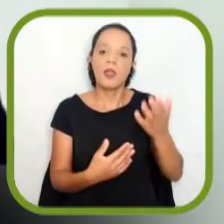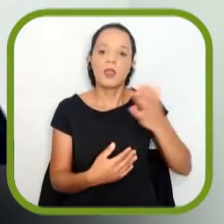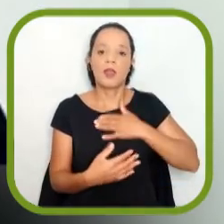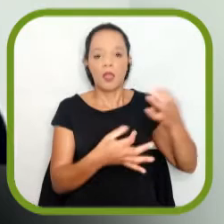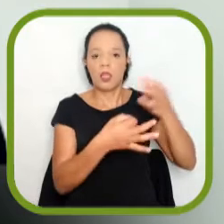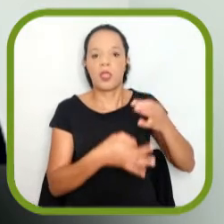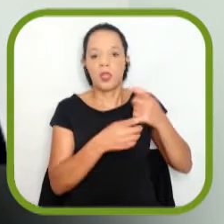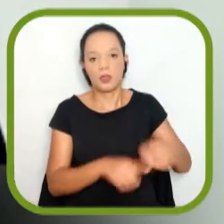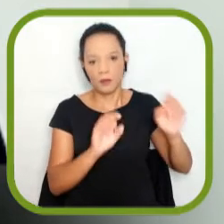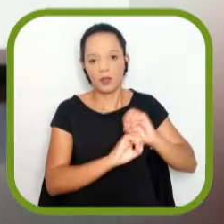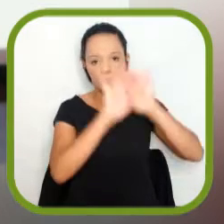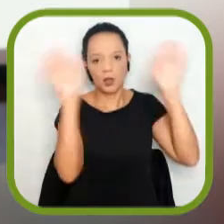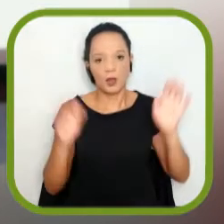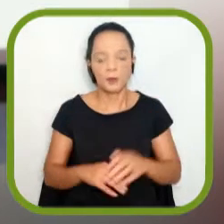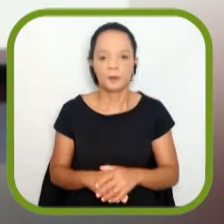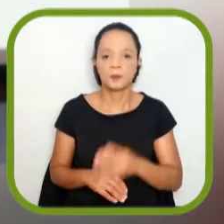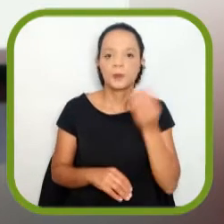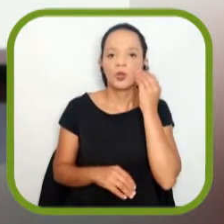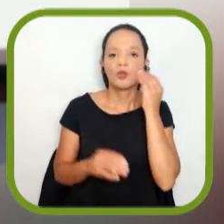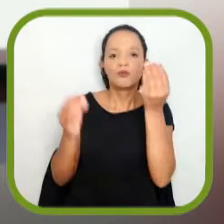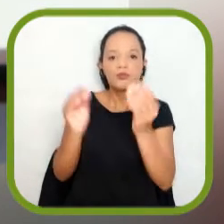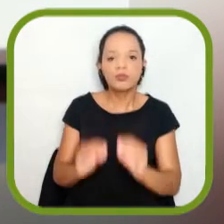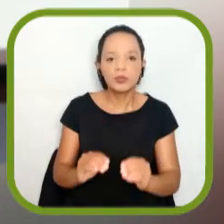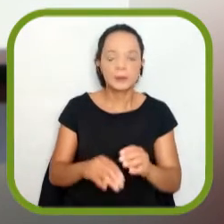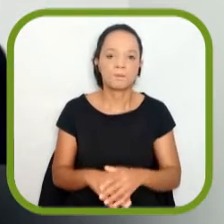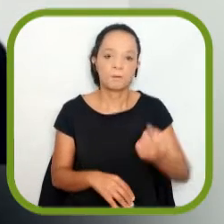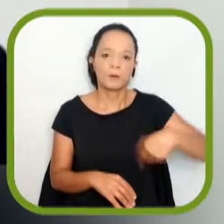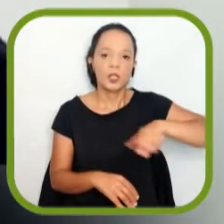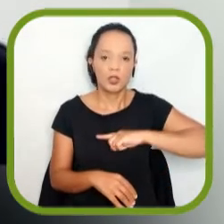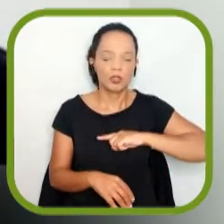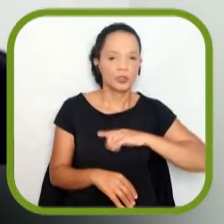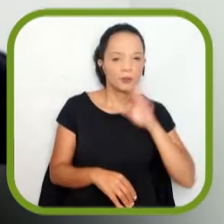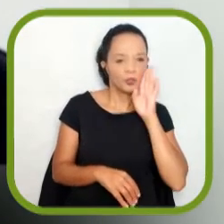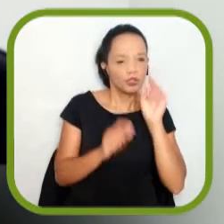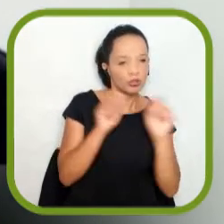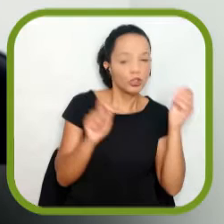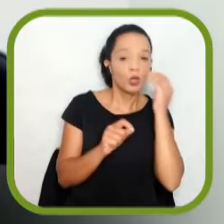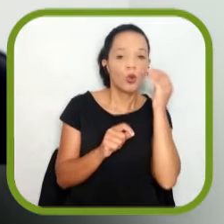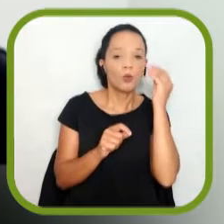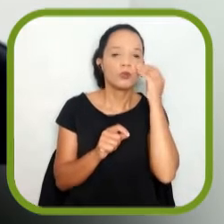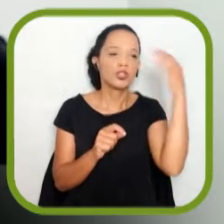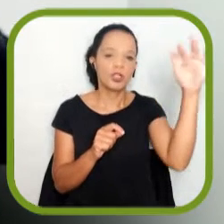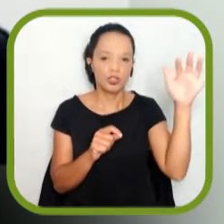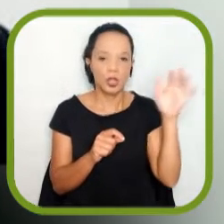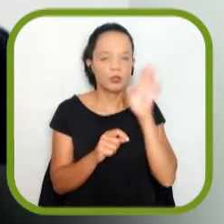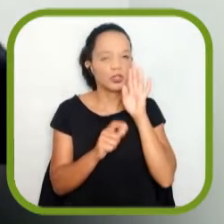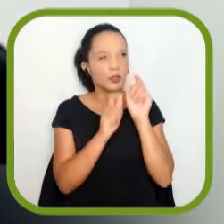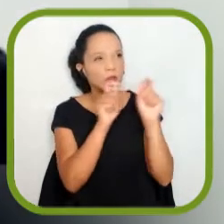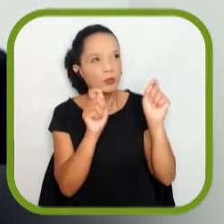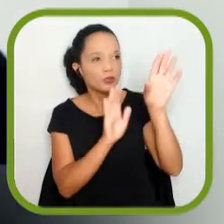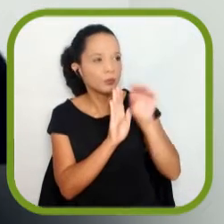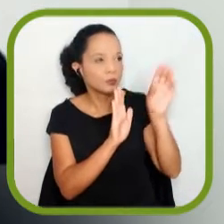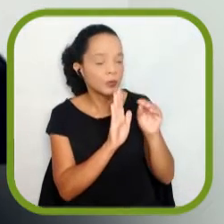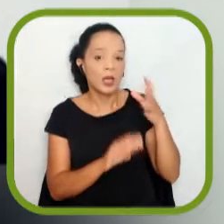um tratamento diferente, é claro. Como é que surgiu o manifesto? Já tínhamos visto como é que era um pouco lá fora e,